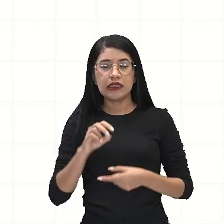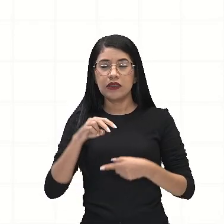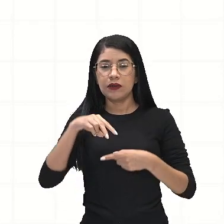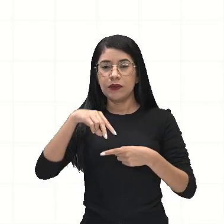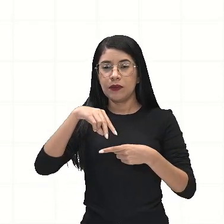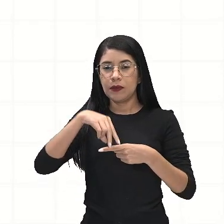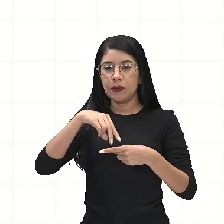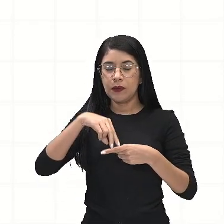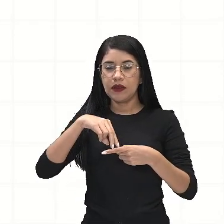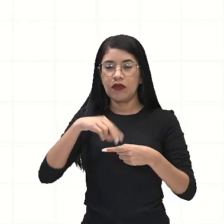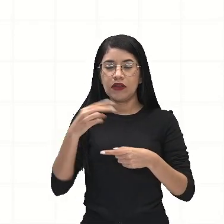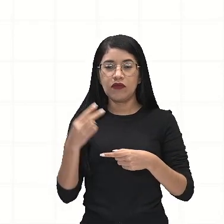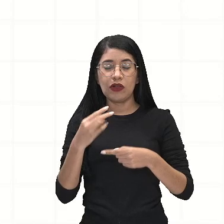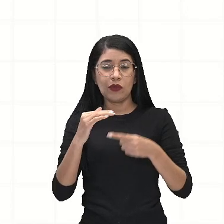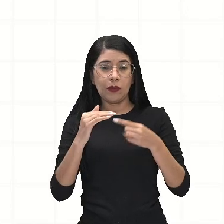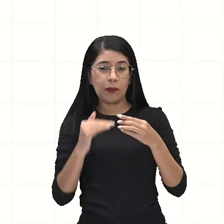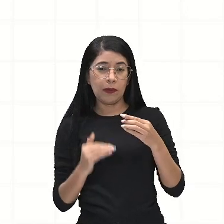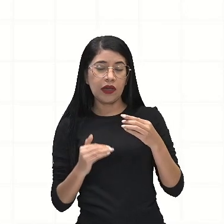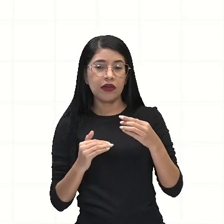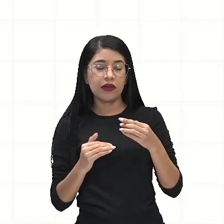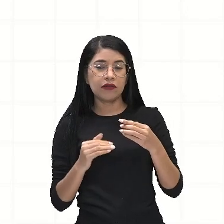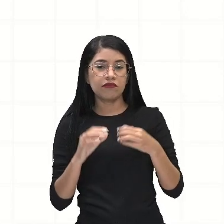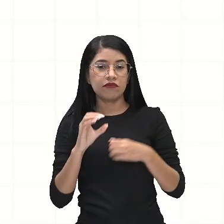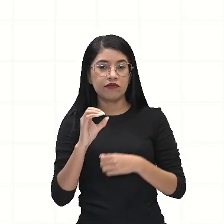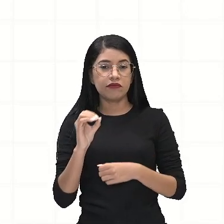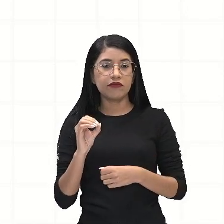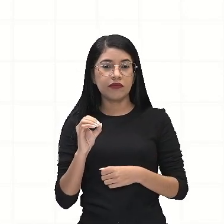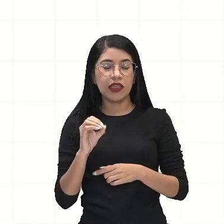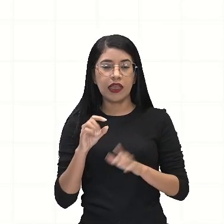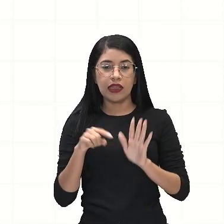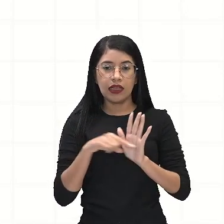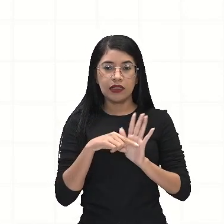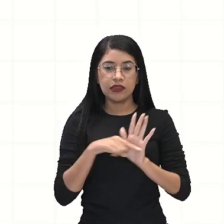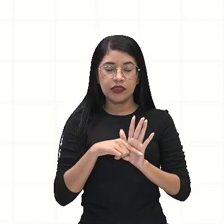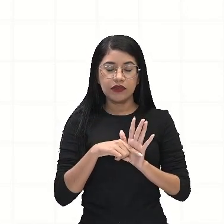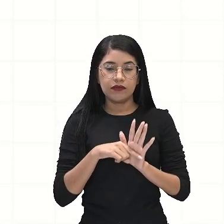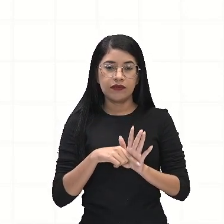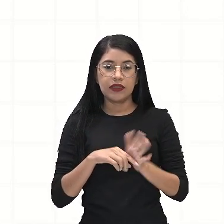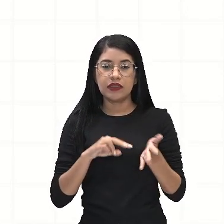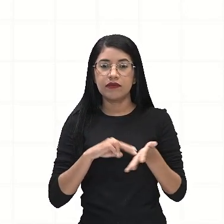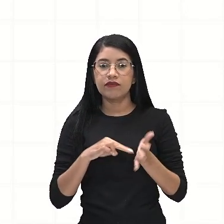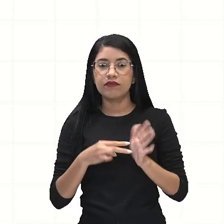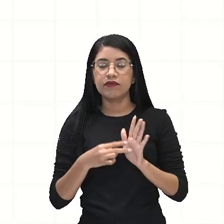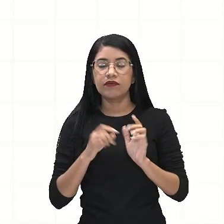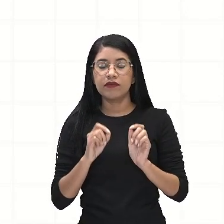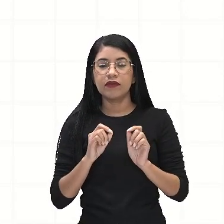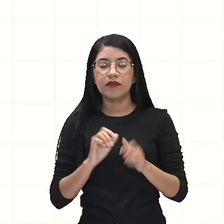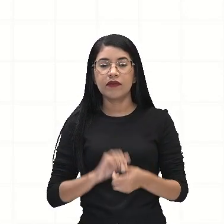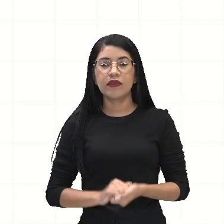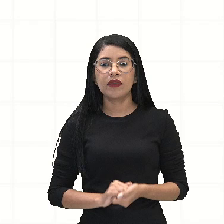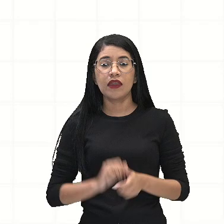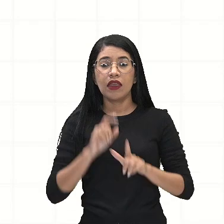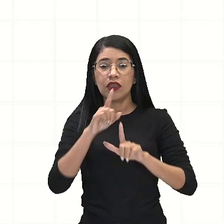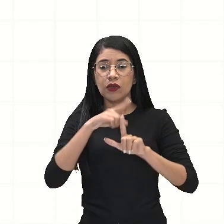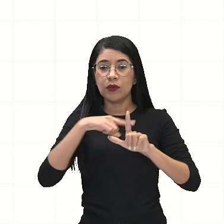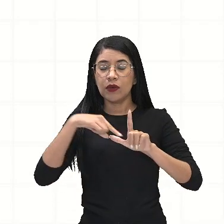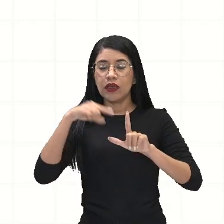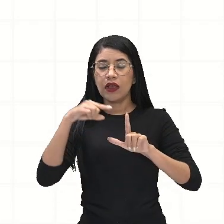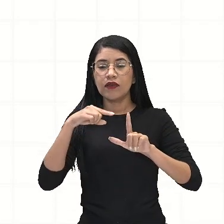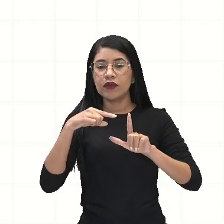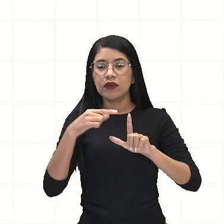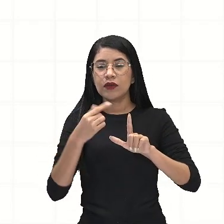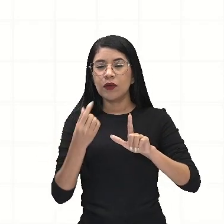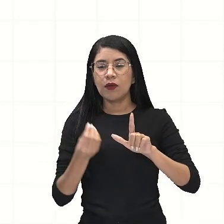seja, o delta é negativo, menor do que 0, o gráfico ele não vai tocar o